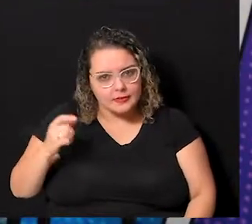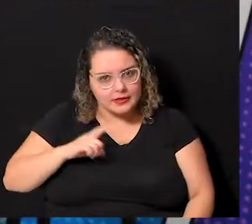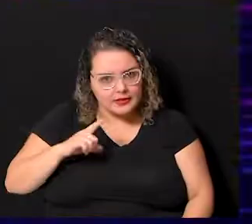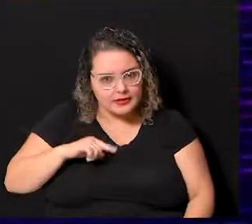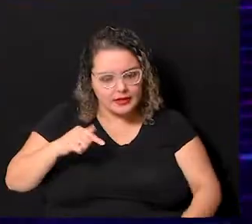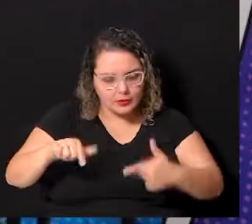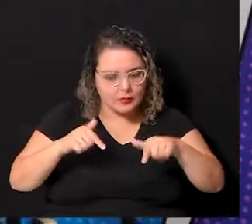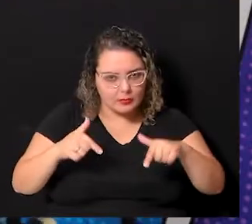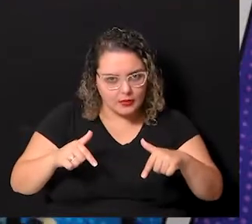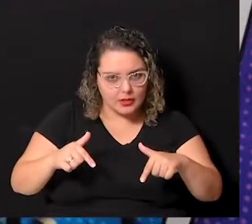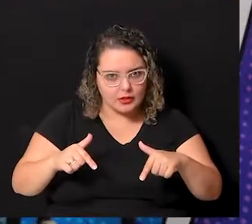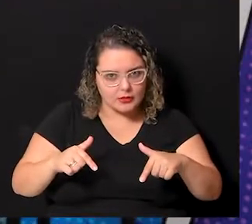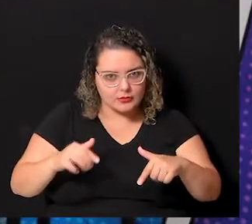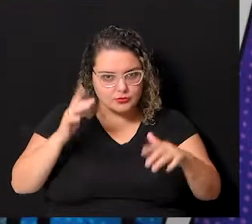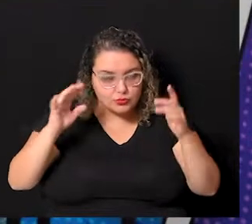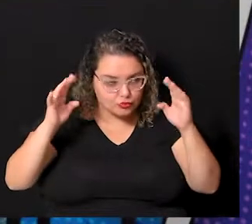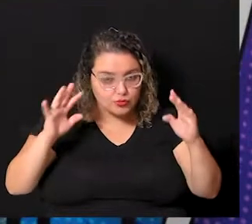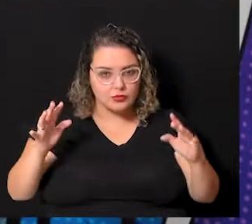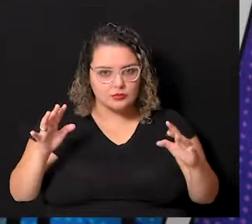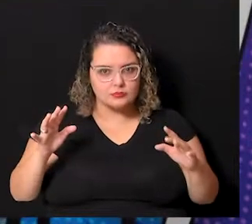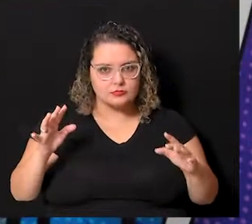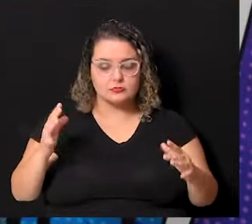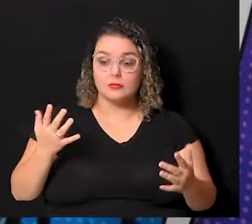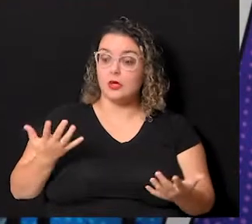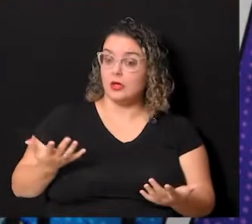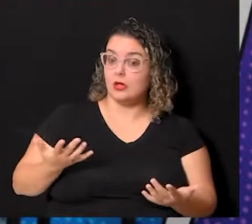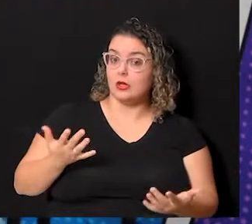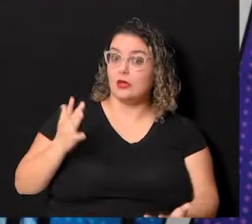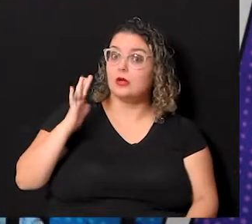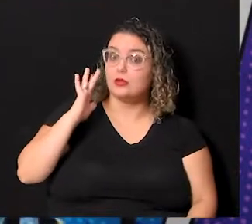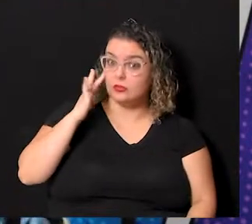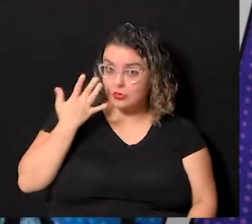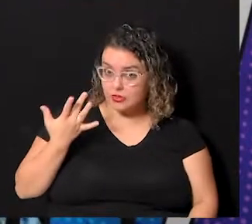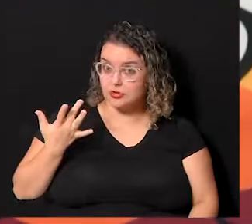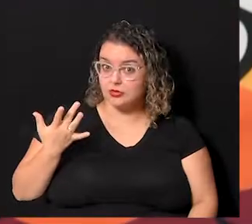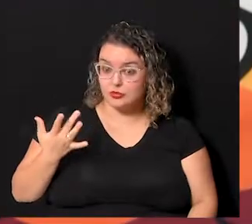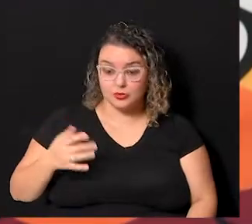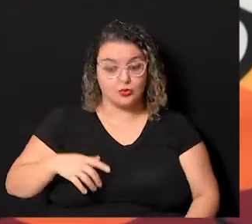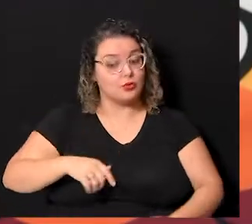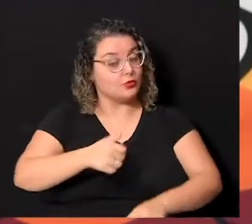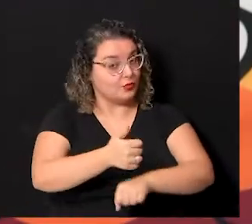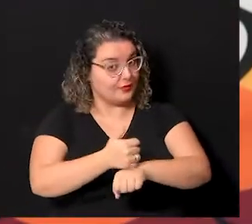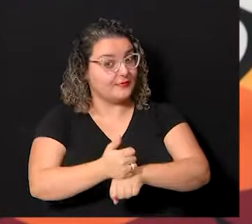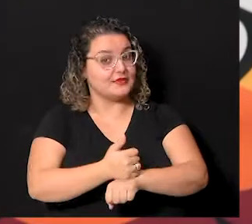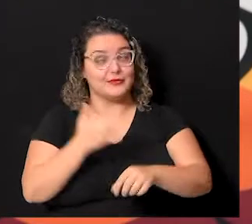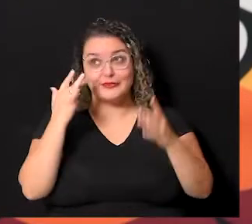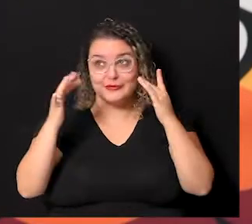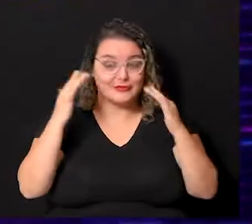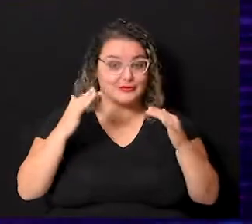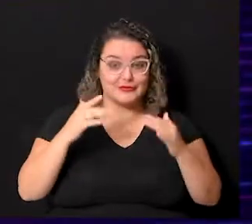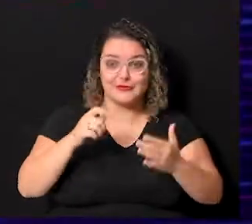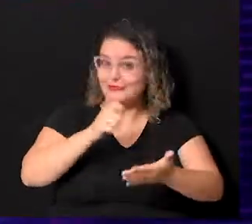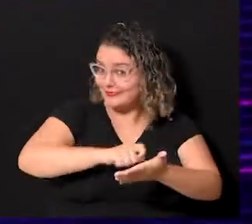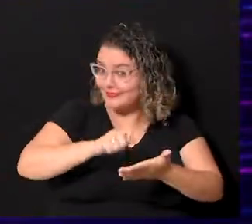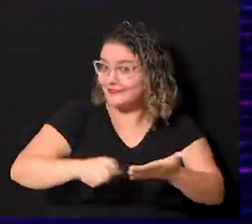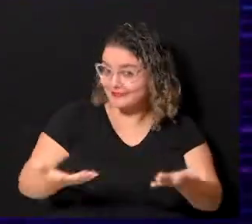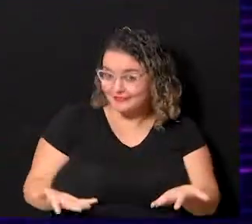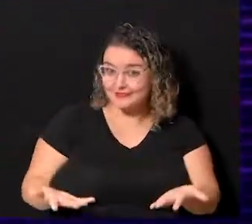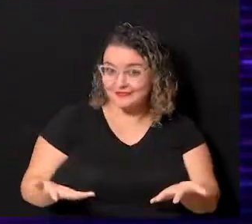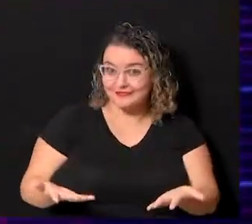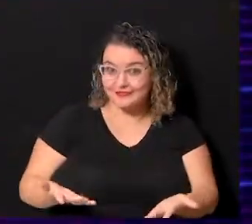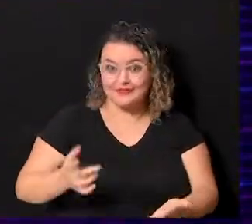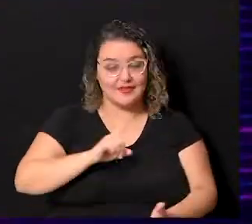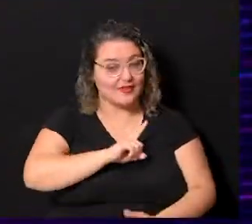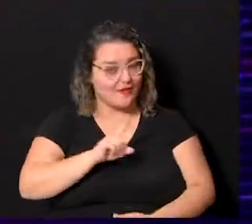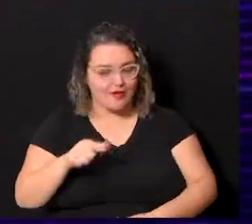dos sonhos? Olha, eu tô achando que o emprego dos sonhos é ser escritor mesmo. Não é dos sonhos. É claro que ele não é um